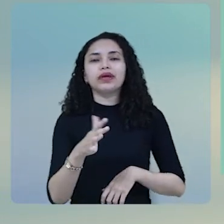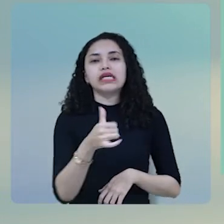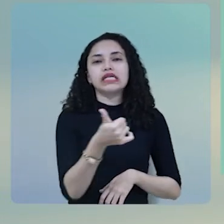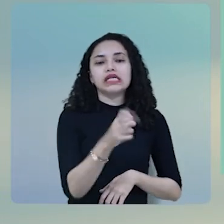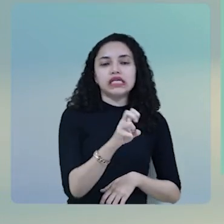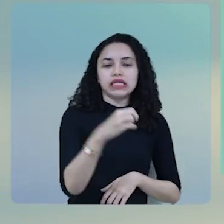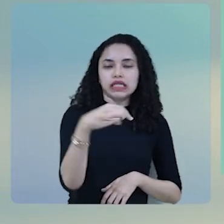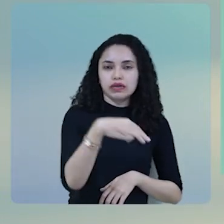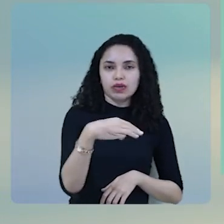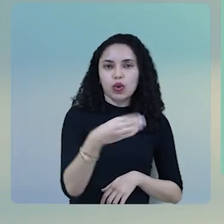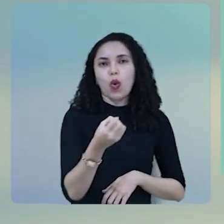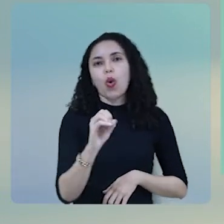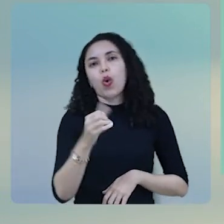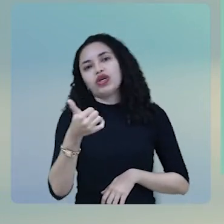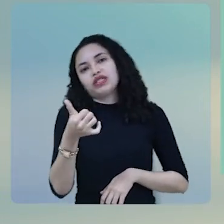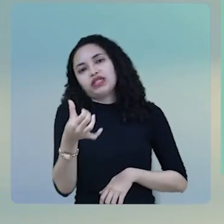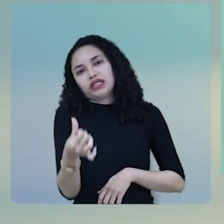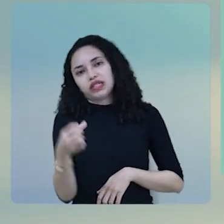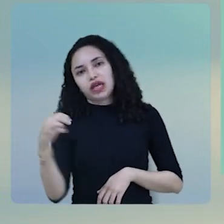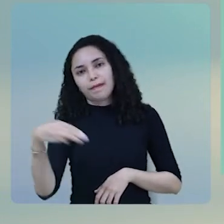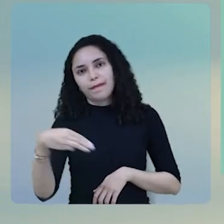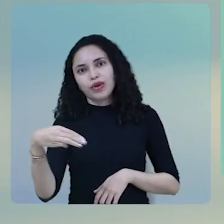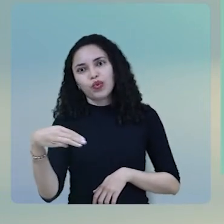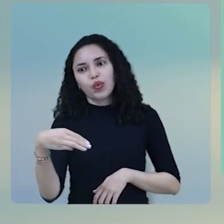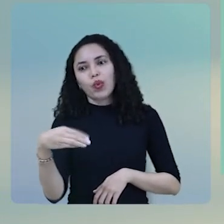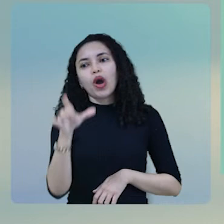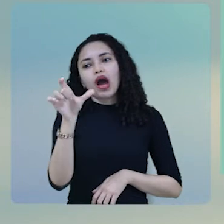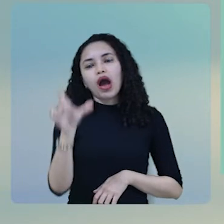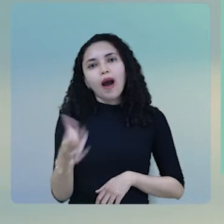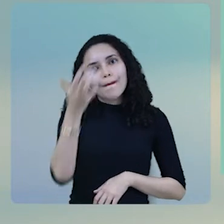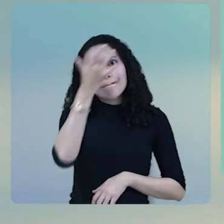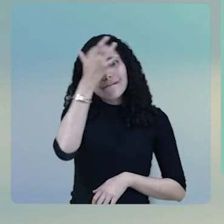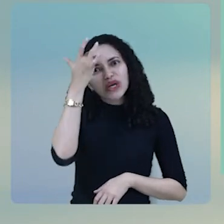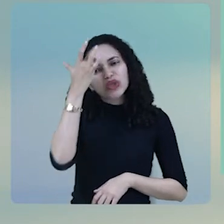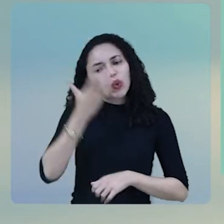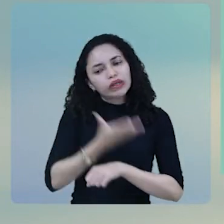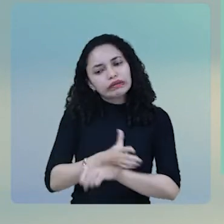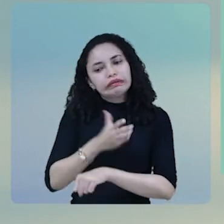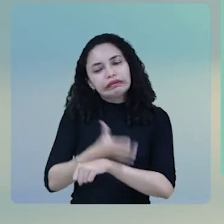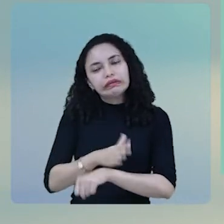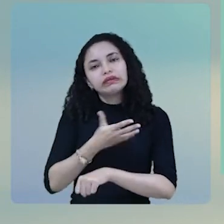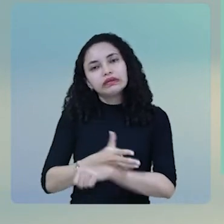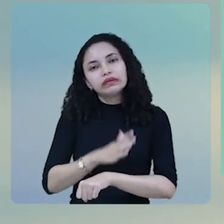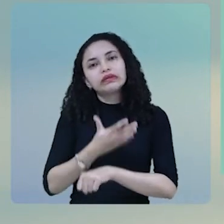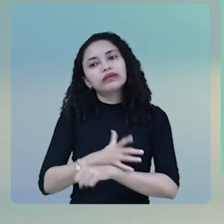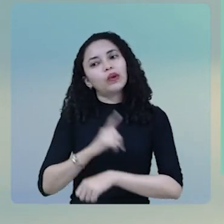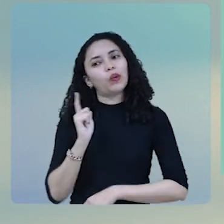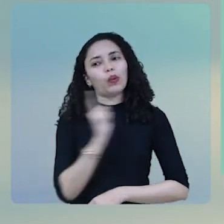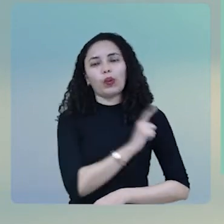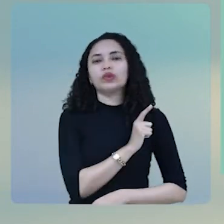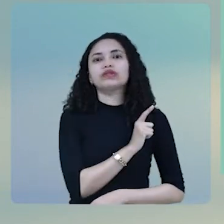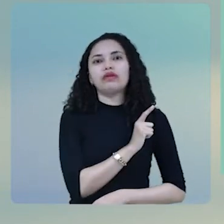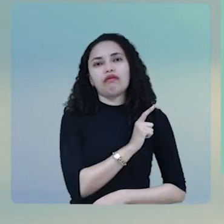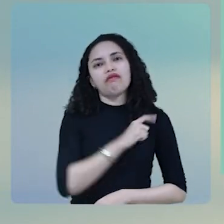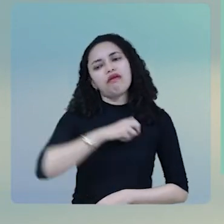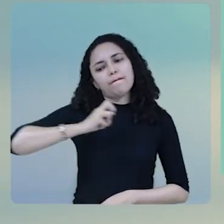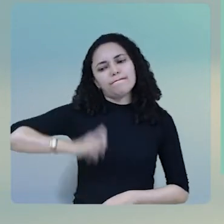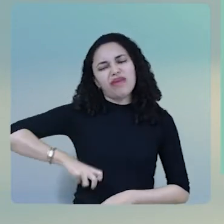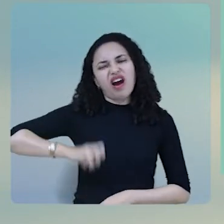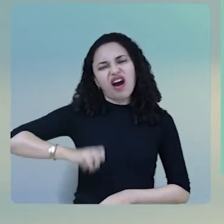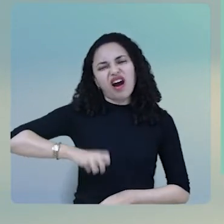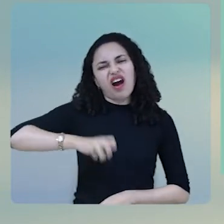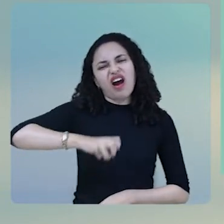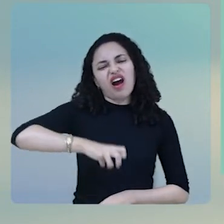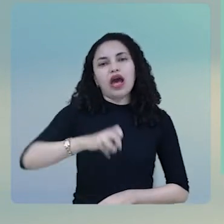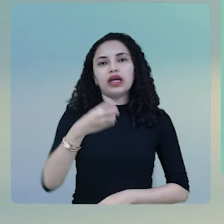16 minutos, para um indivíduo que é treinado, ele vai conseguir, durante 15, 16 minutos, percorrer esses 3 quilômetros